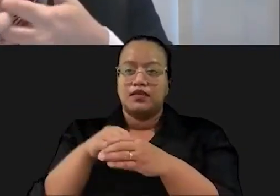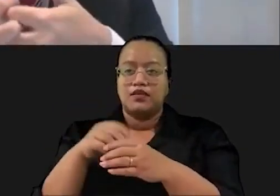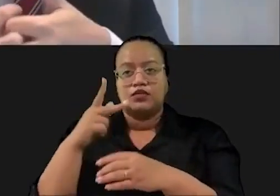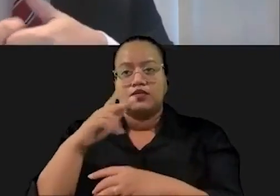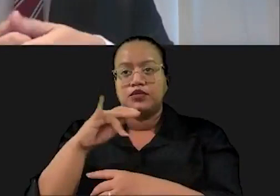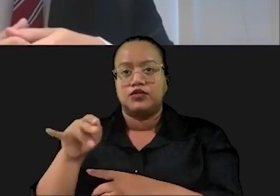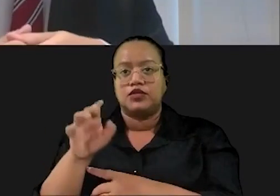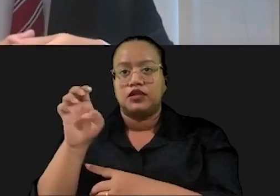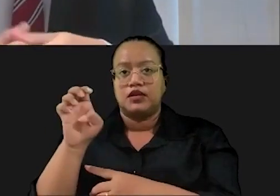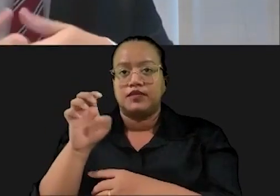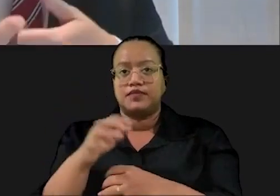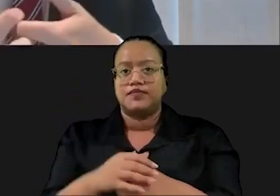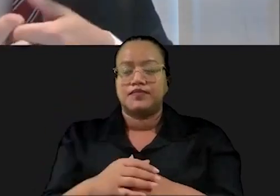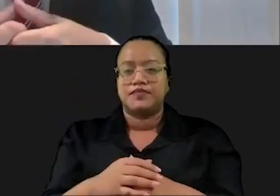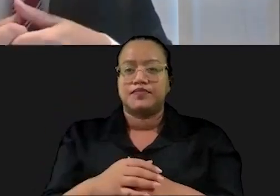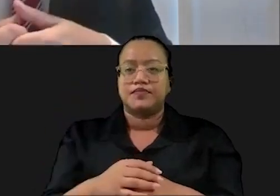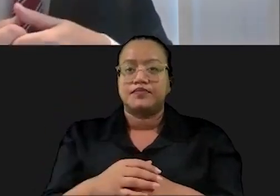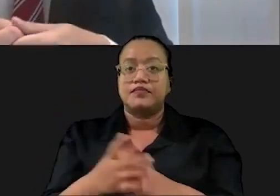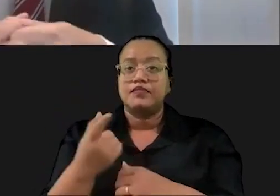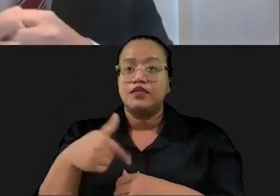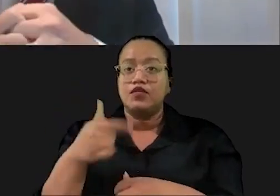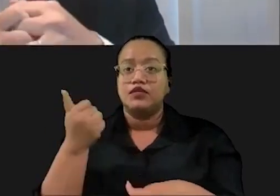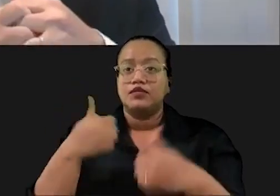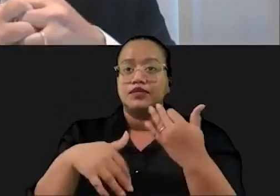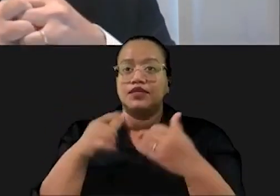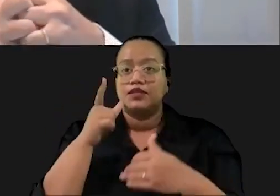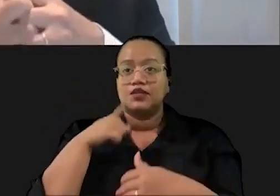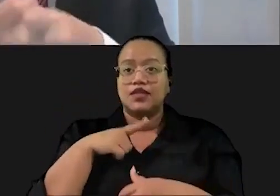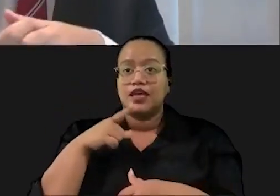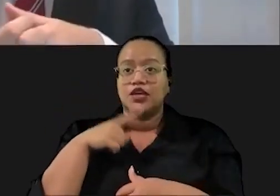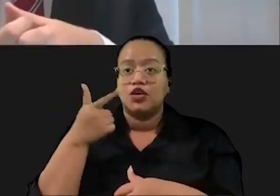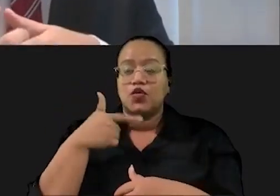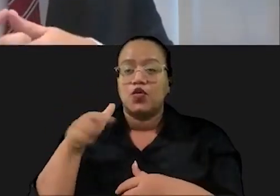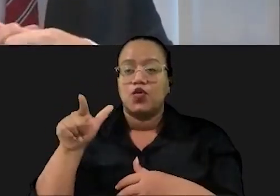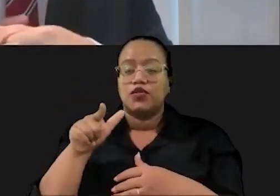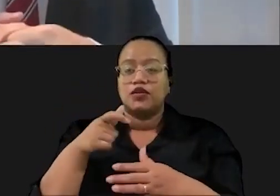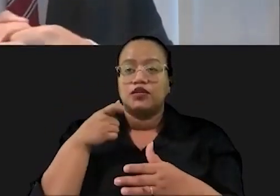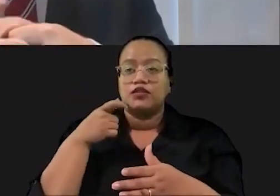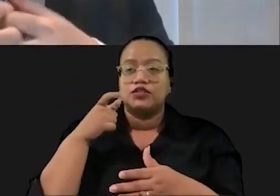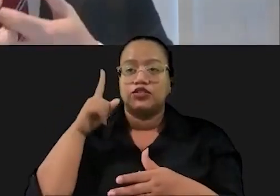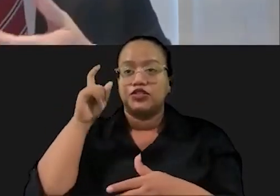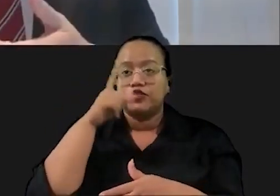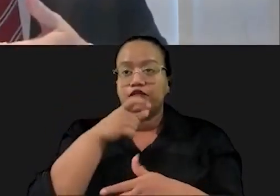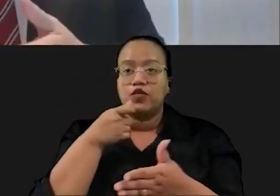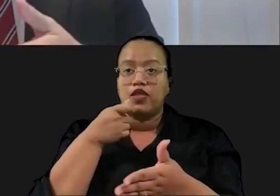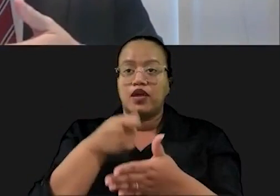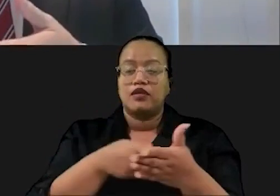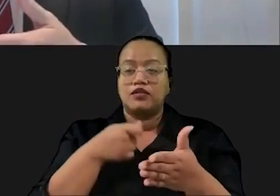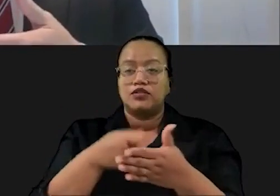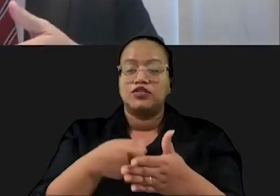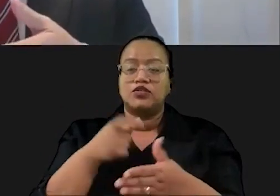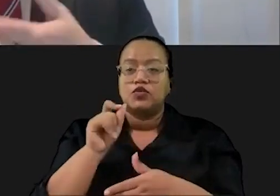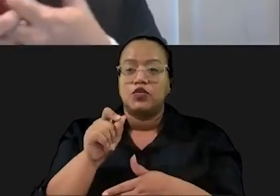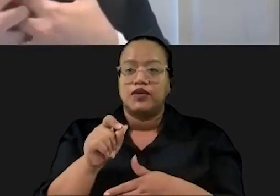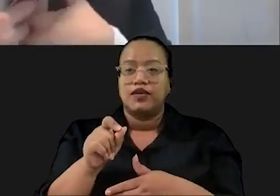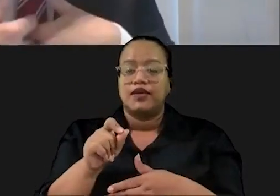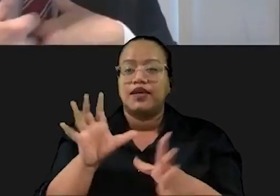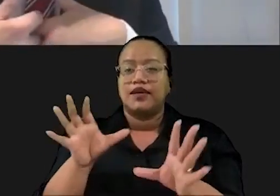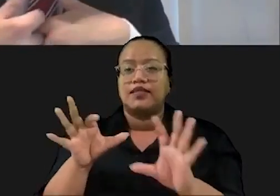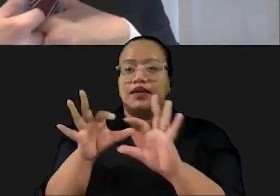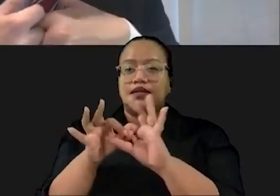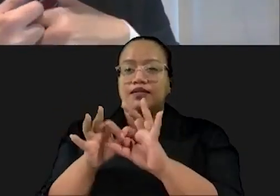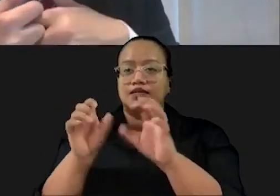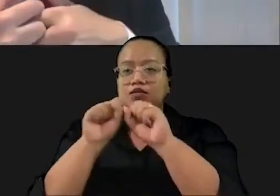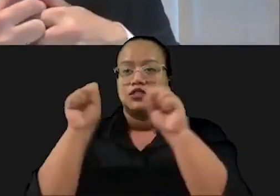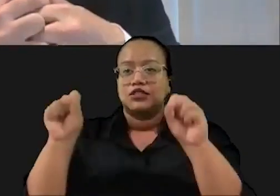dificuldade, que é a integração do PJE a outros sistemas. A gente fala com colegas da terceira região, da primeira e da quinta, a gente sabe que